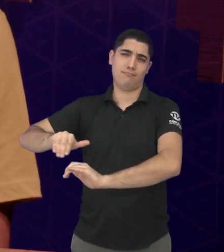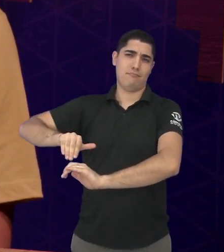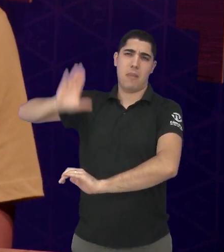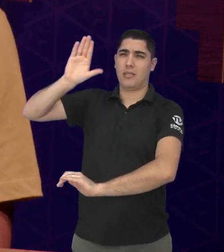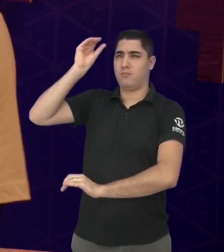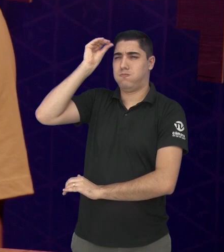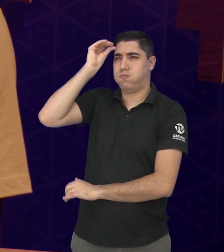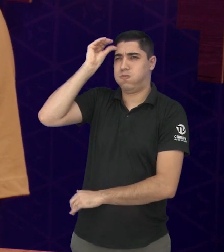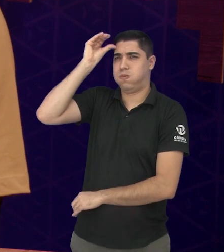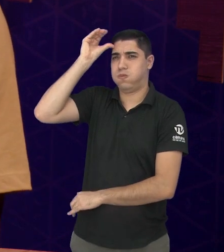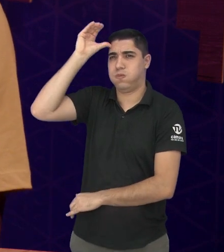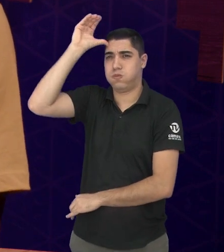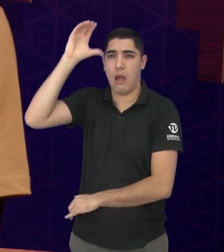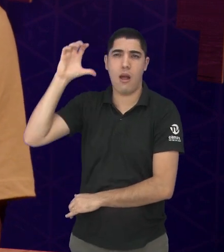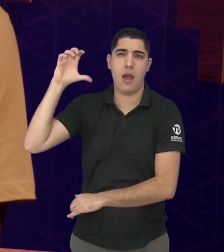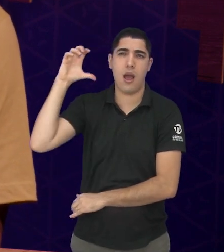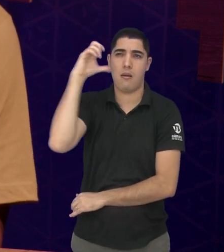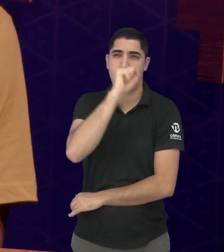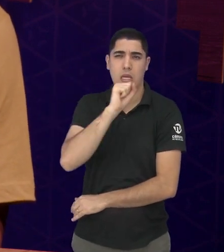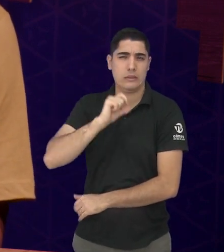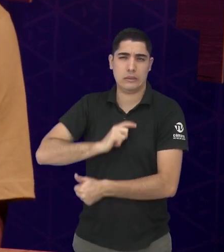do que qualquer ser humano.